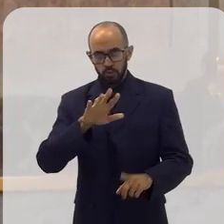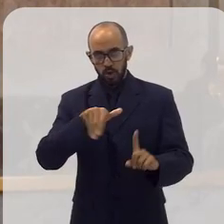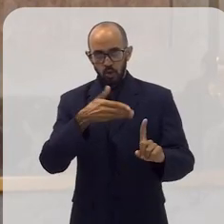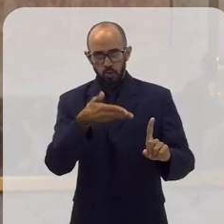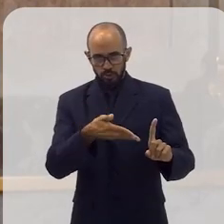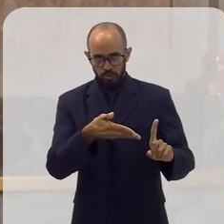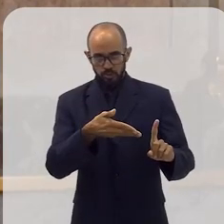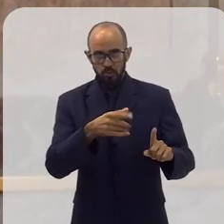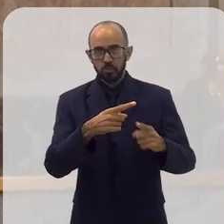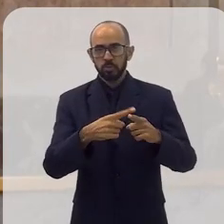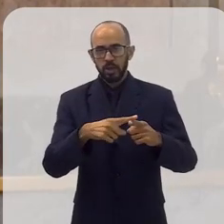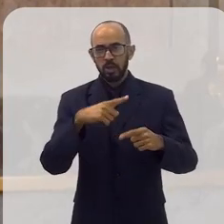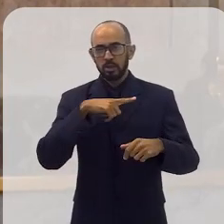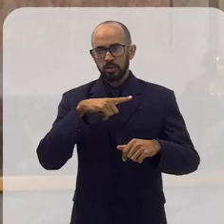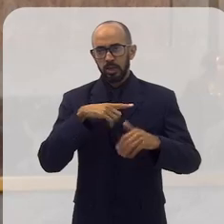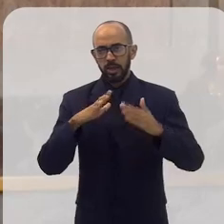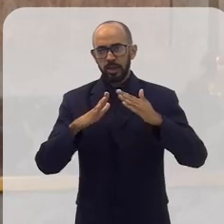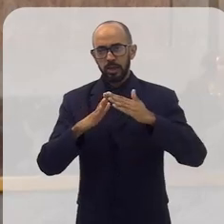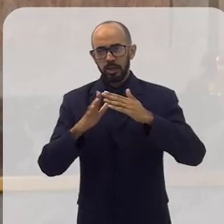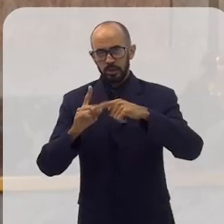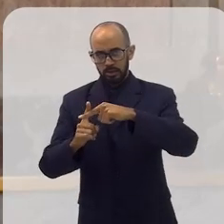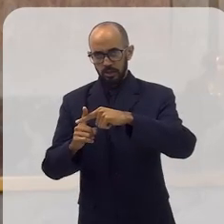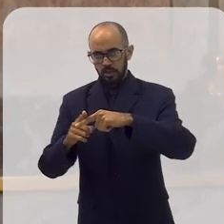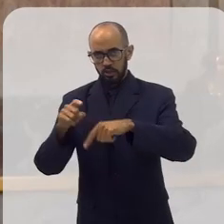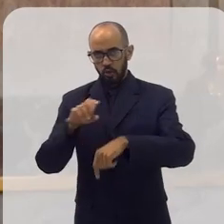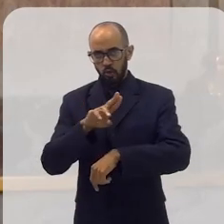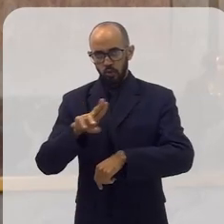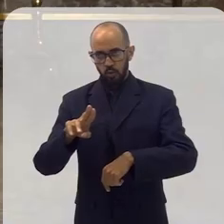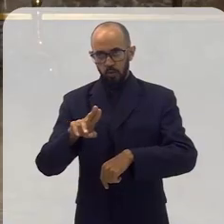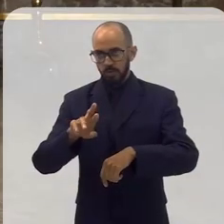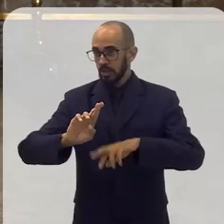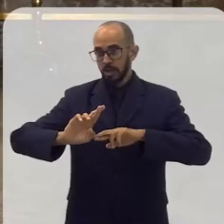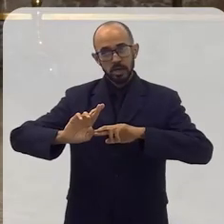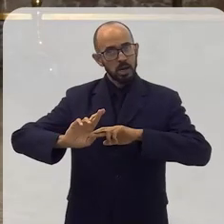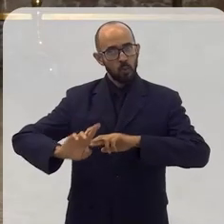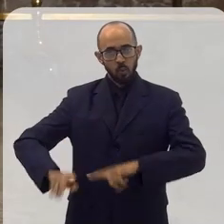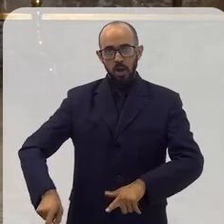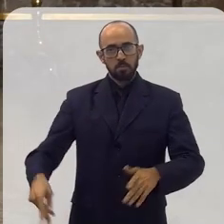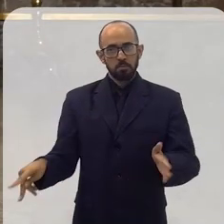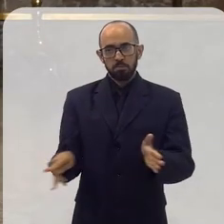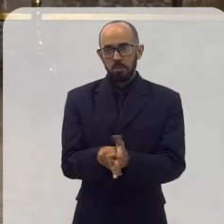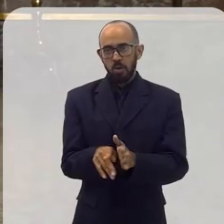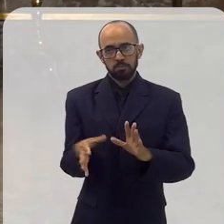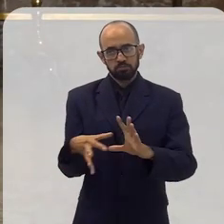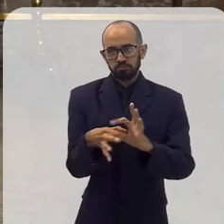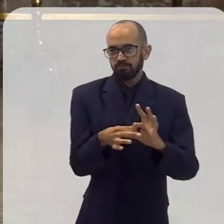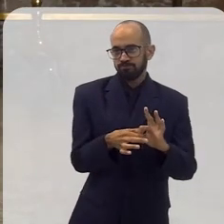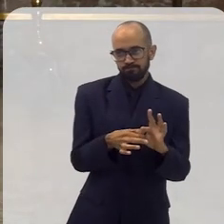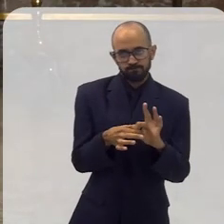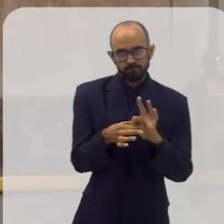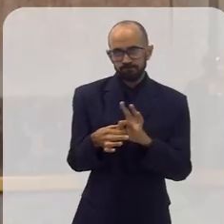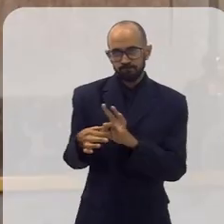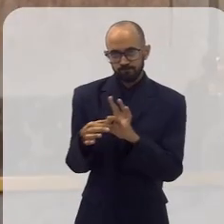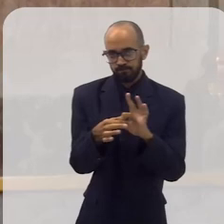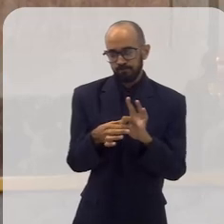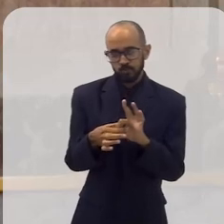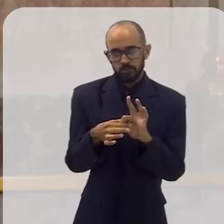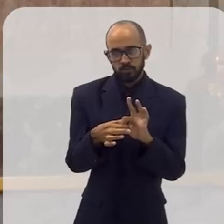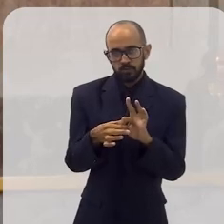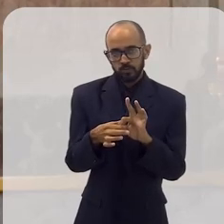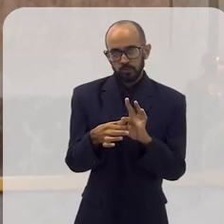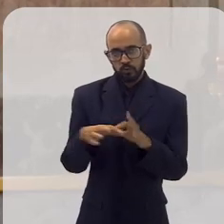Porque tem igrejas com nome ortodoxa, mas não pertencem para